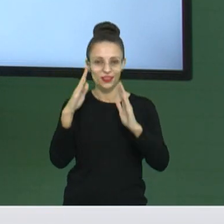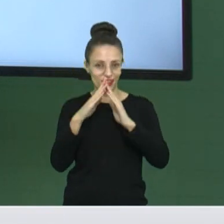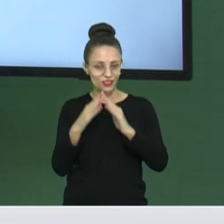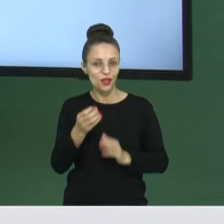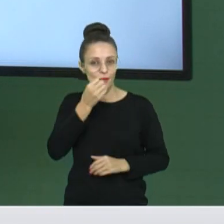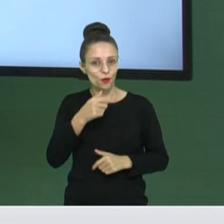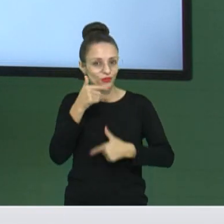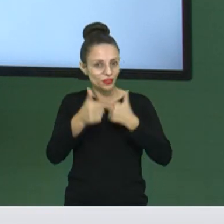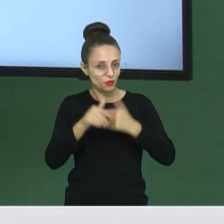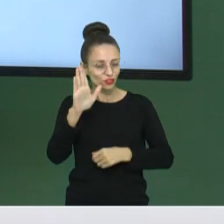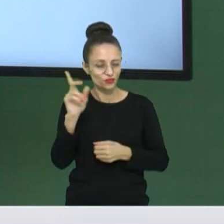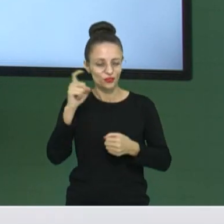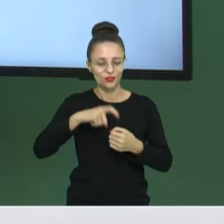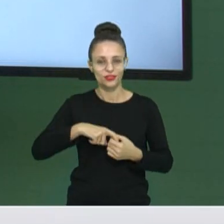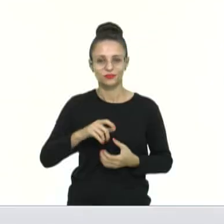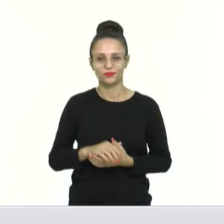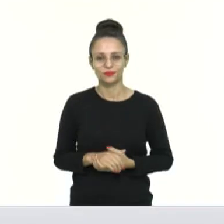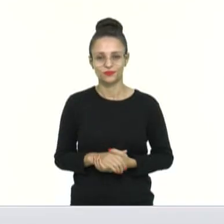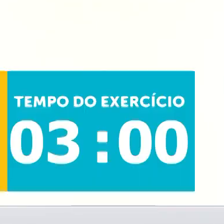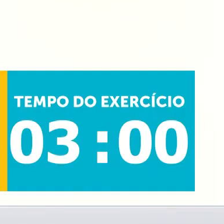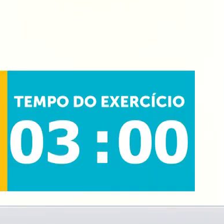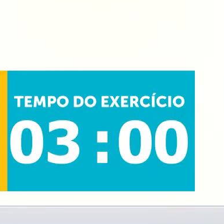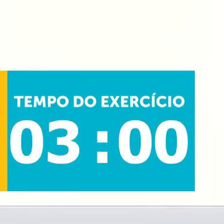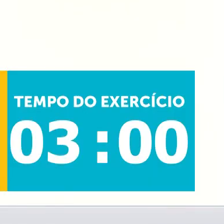Bom trabalho e já voltamos!